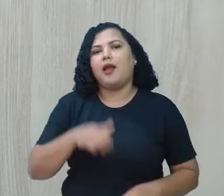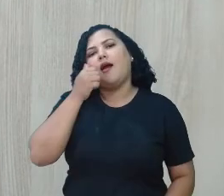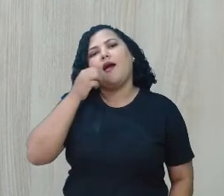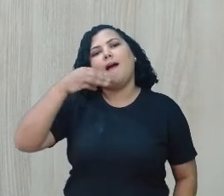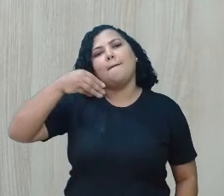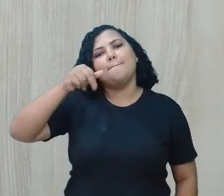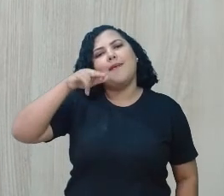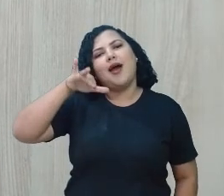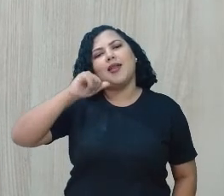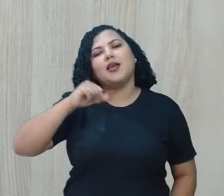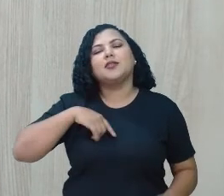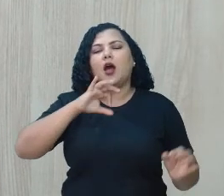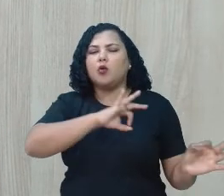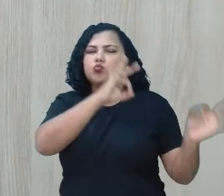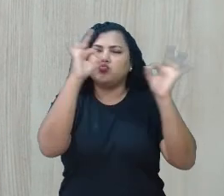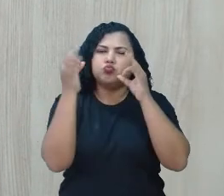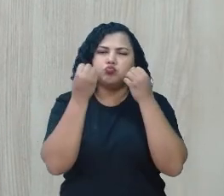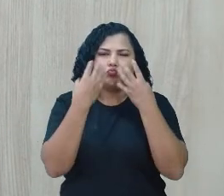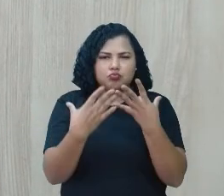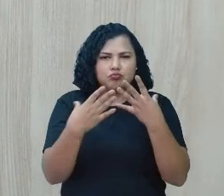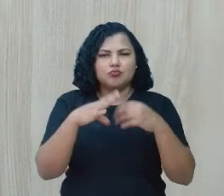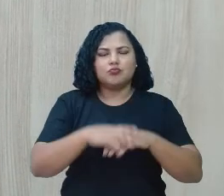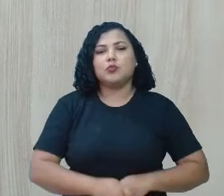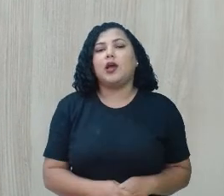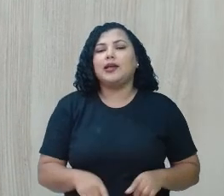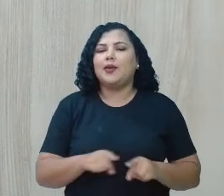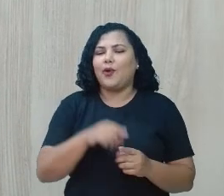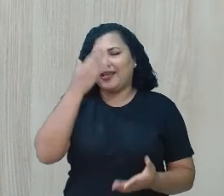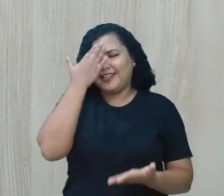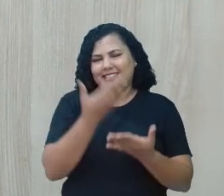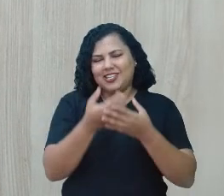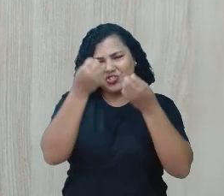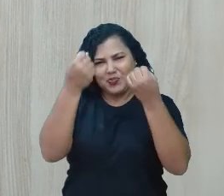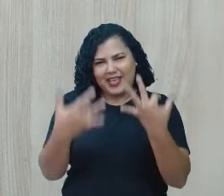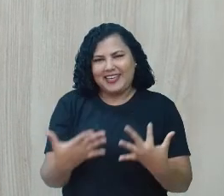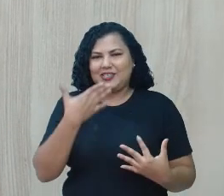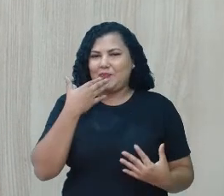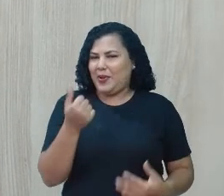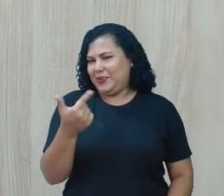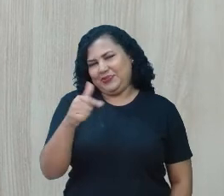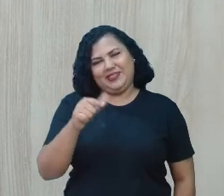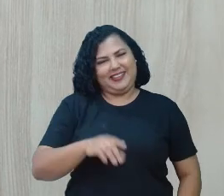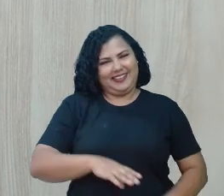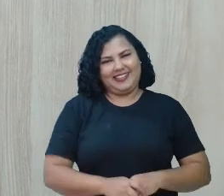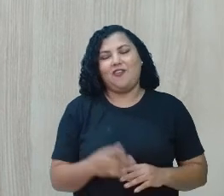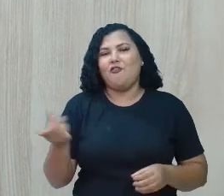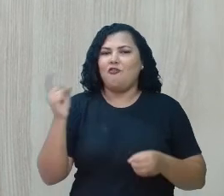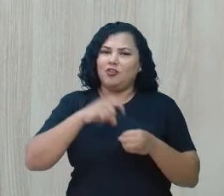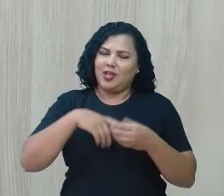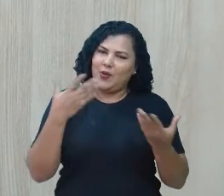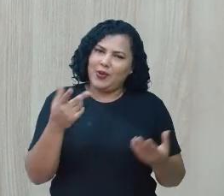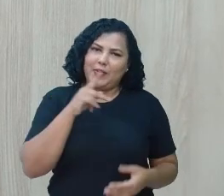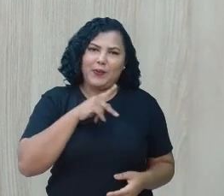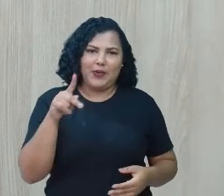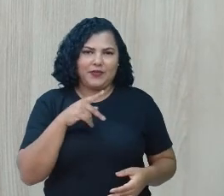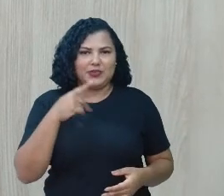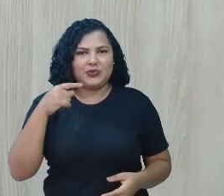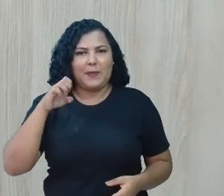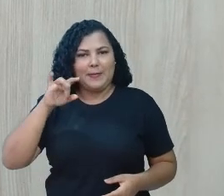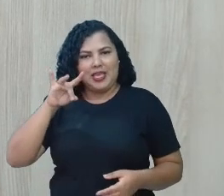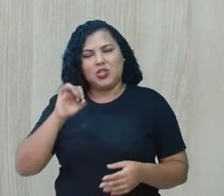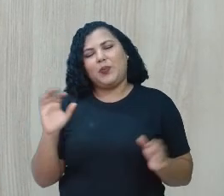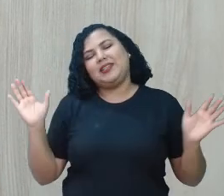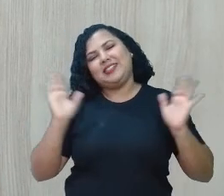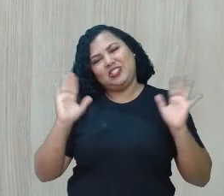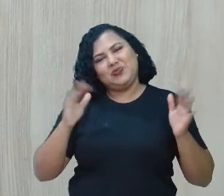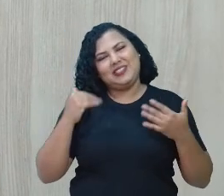está acompanhando bem aqui, tá bom? E acredito que a explicação melhor do que essa não tenha, né? Então eu vou voltar com o professor Pedro para ele fazer as